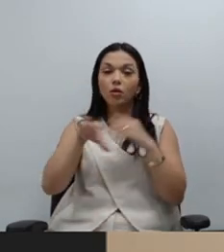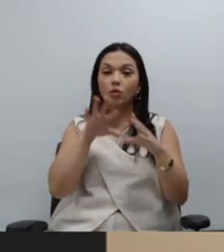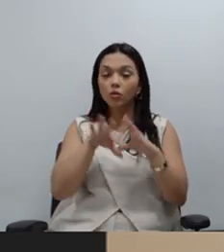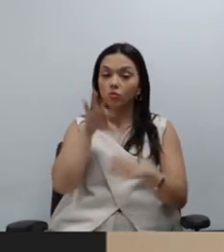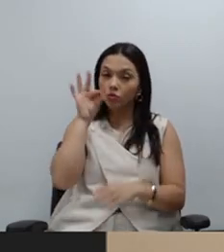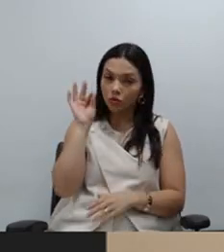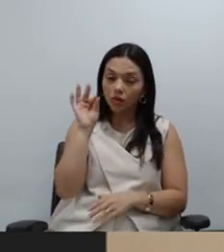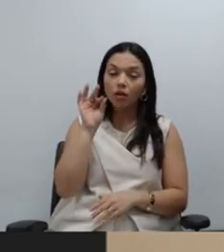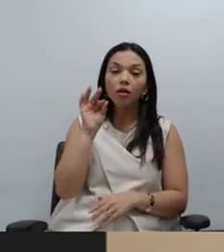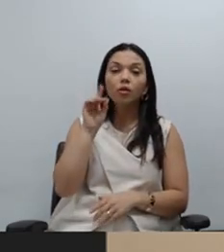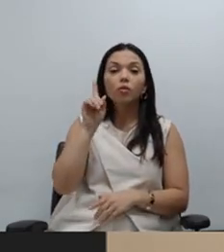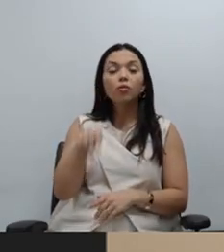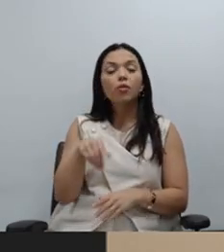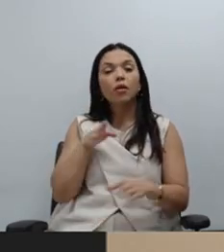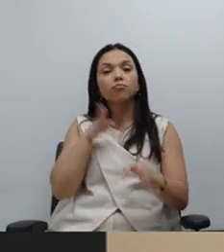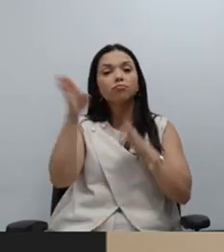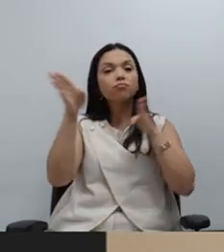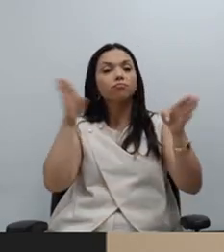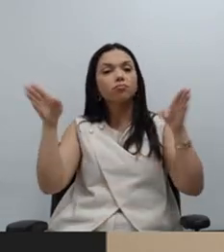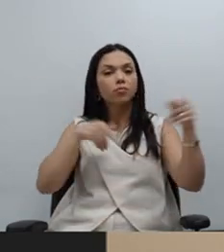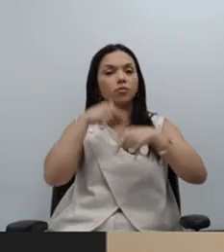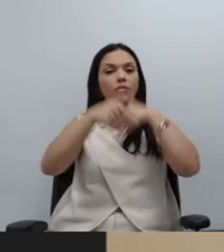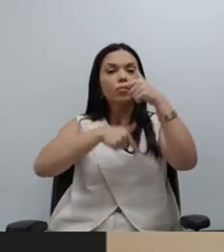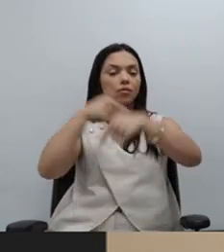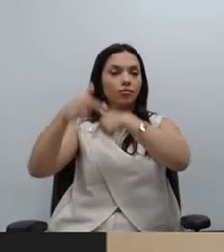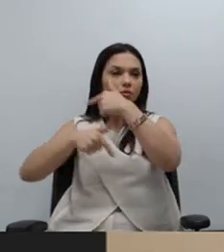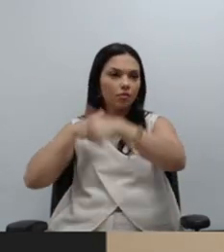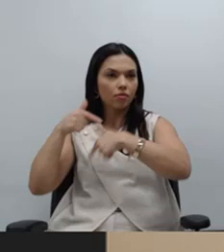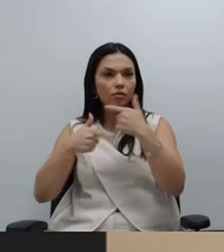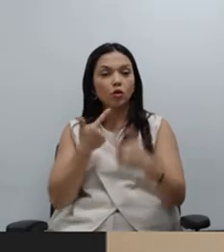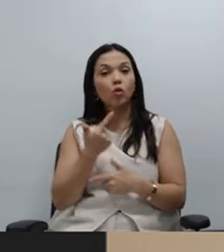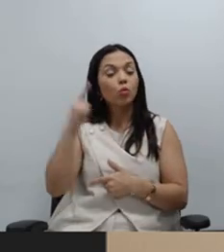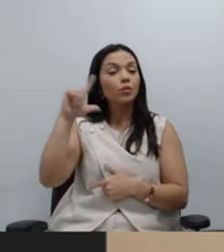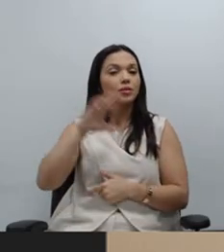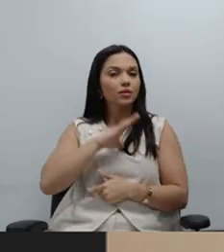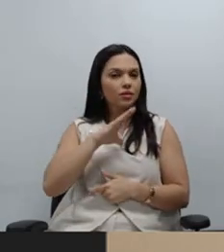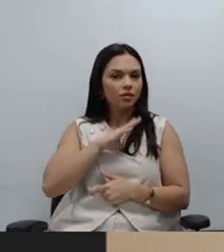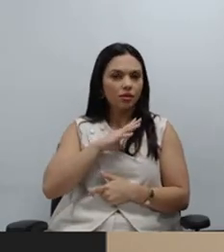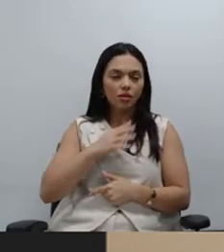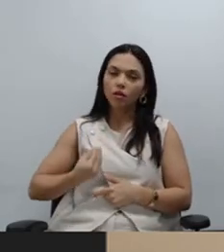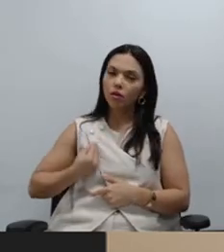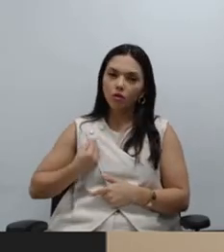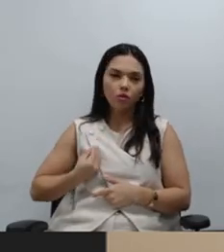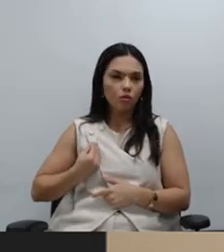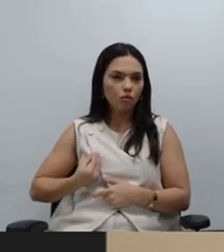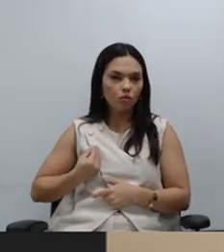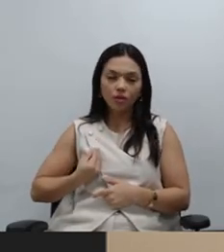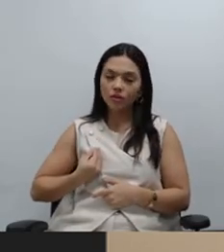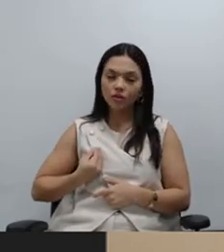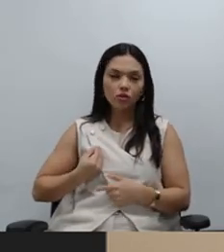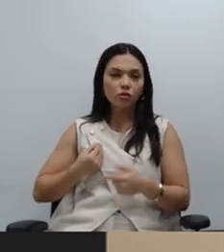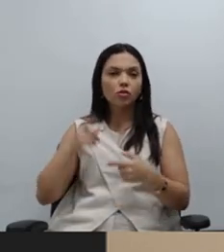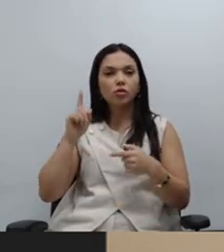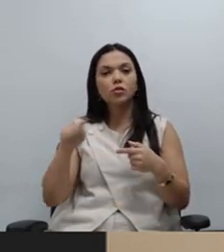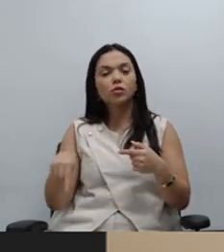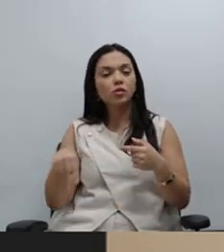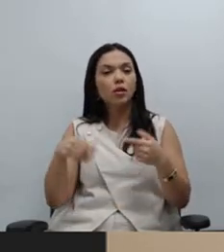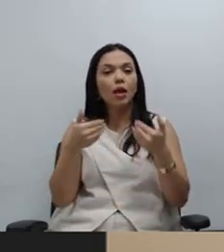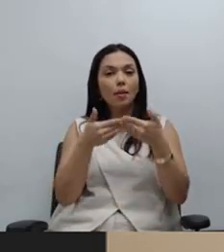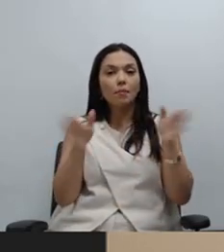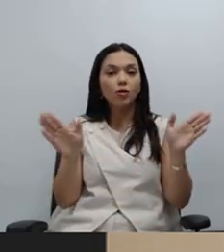foram designados para as unidades de fora da cidade de lotação. Não existe semelhante dispositivo no ato de abertura